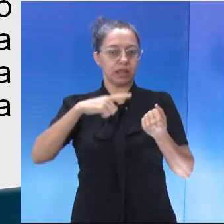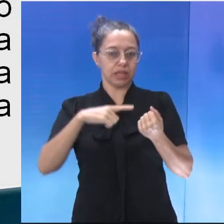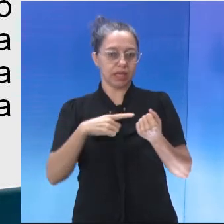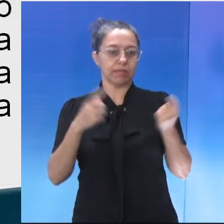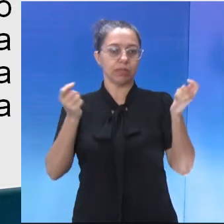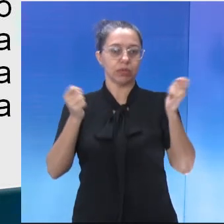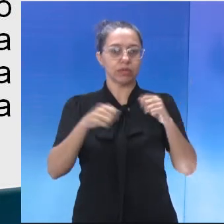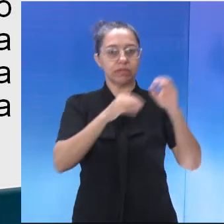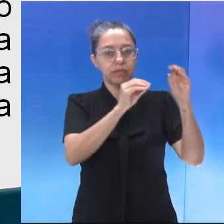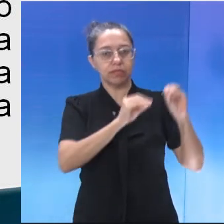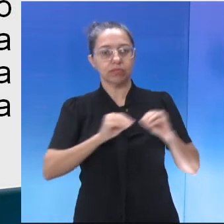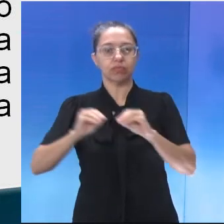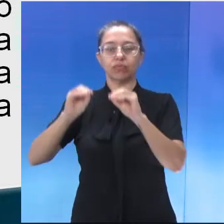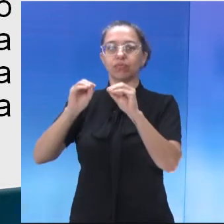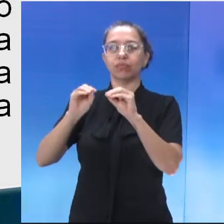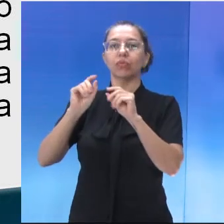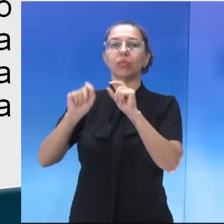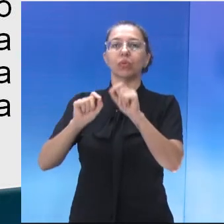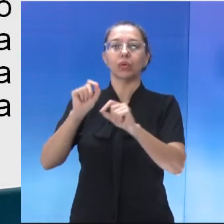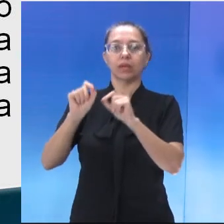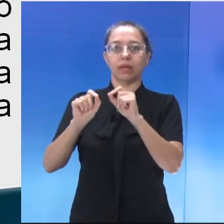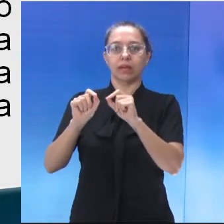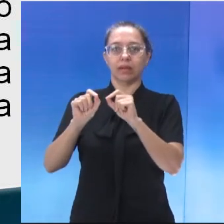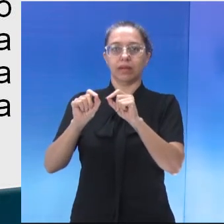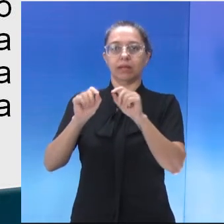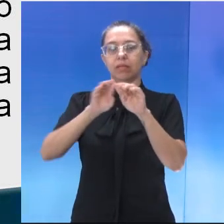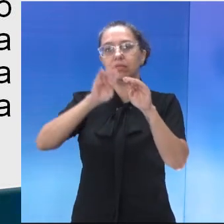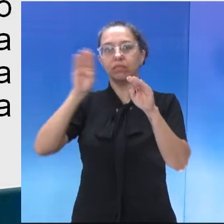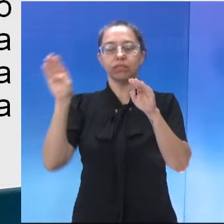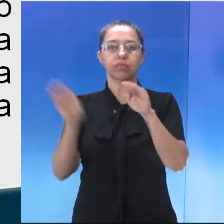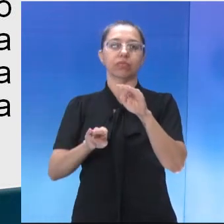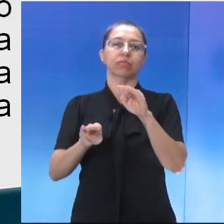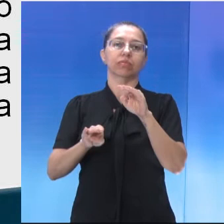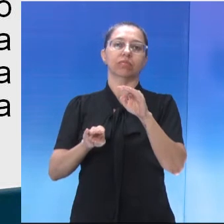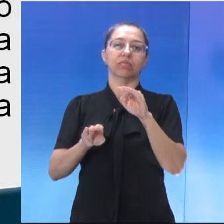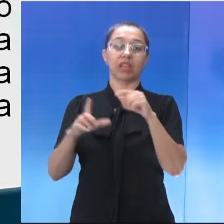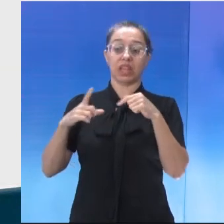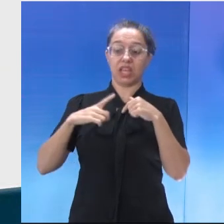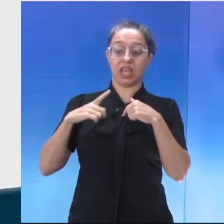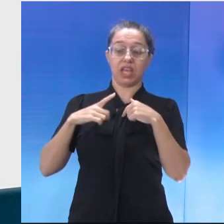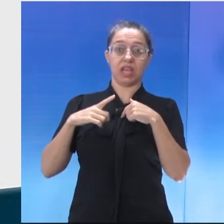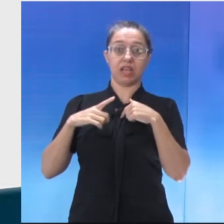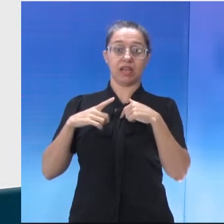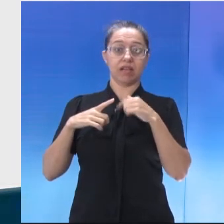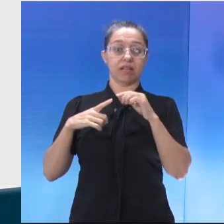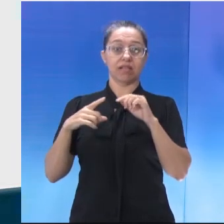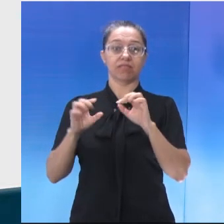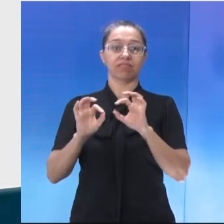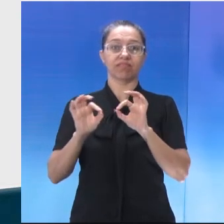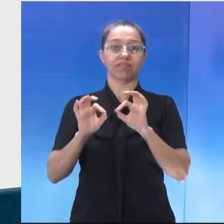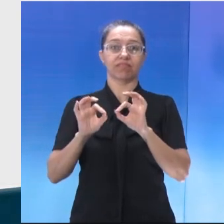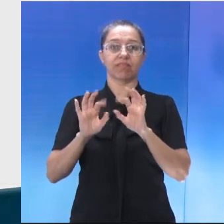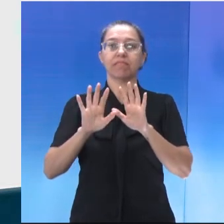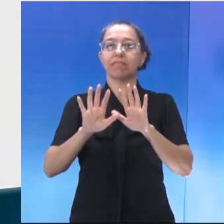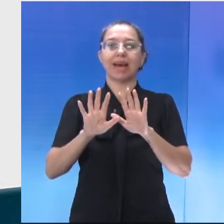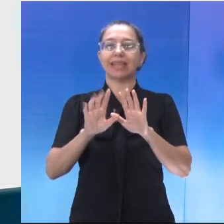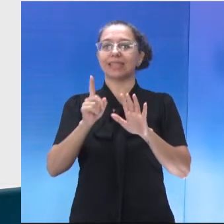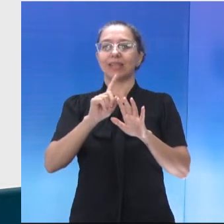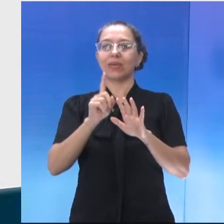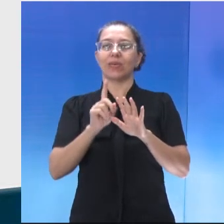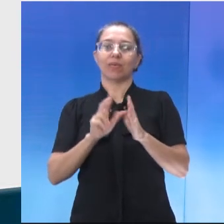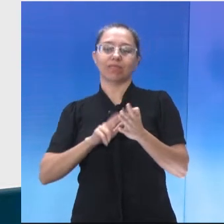leva a um deslizamento generalizado, uma queda, viu, gente? Uma queda do ter para o